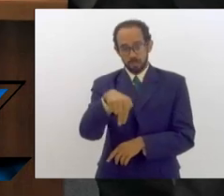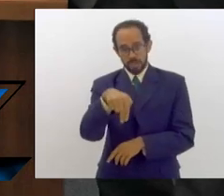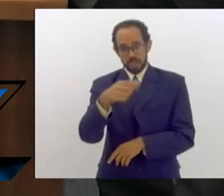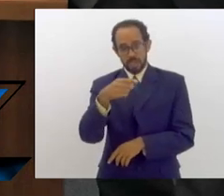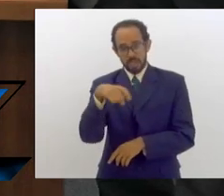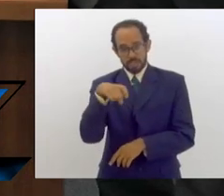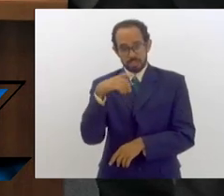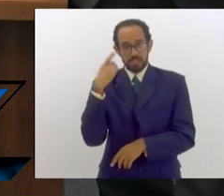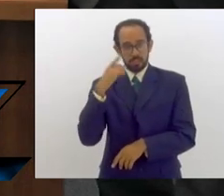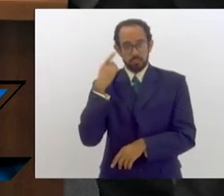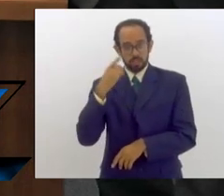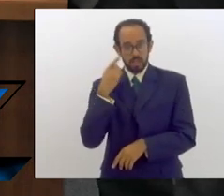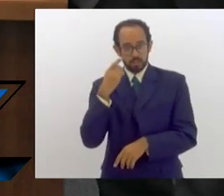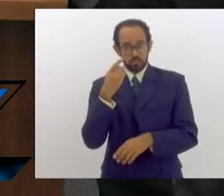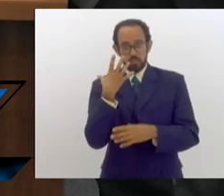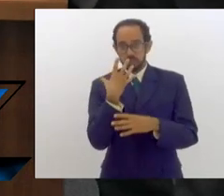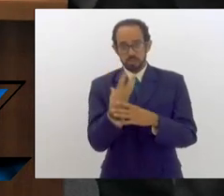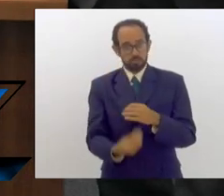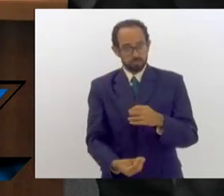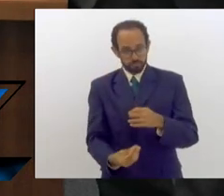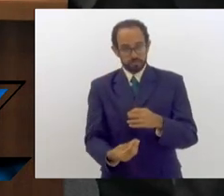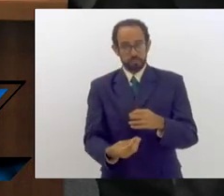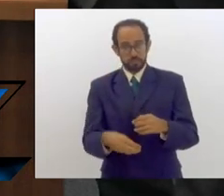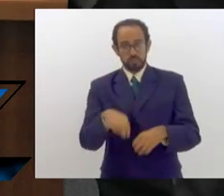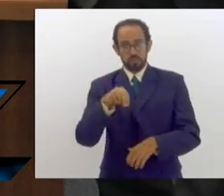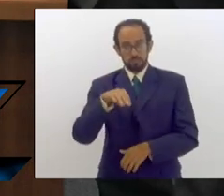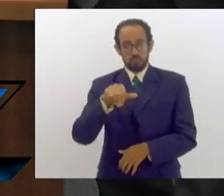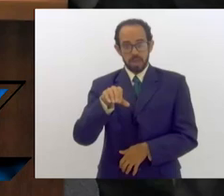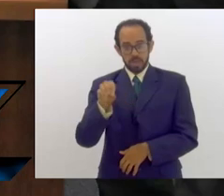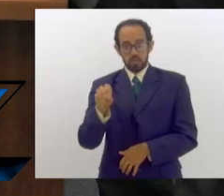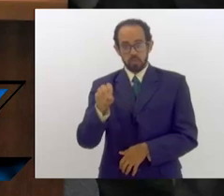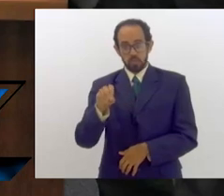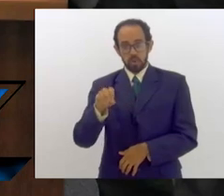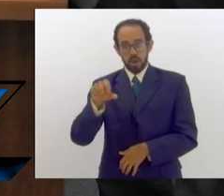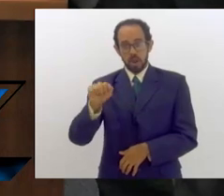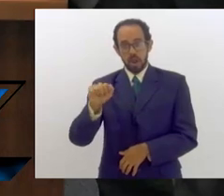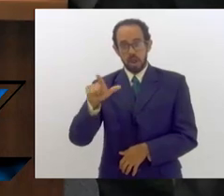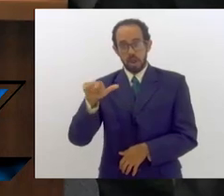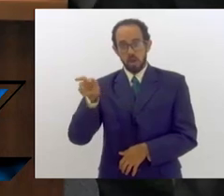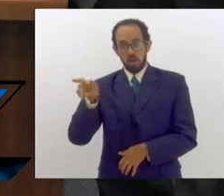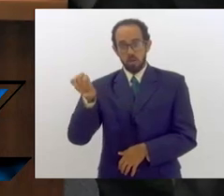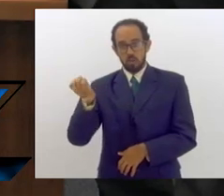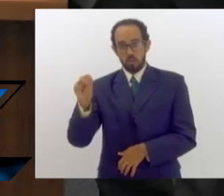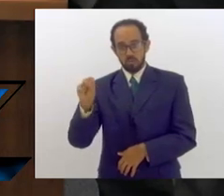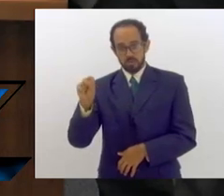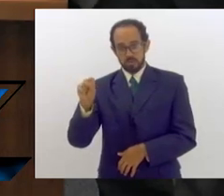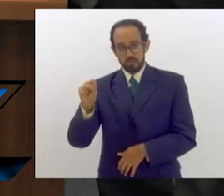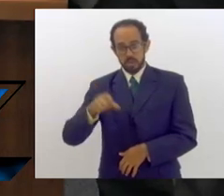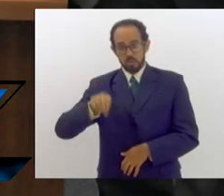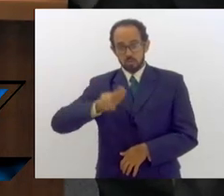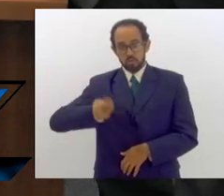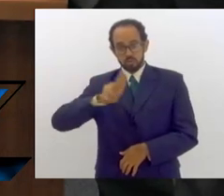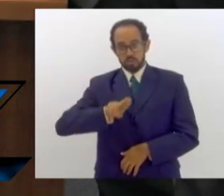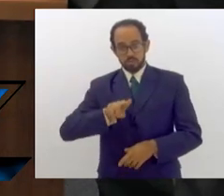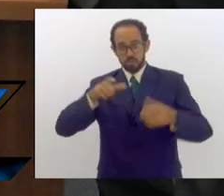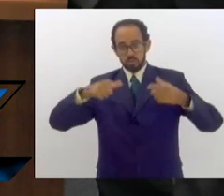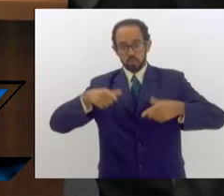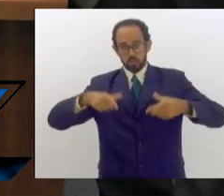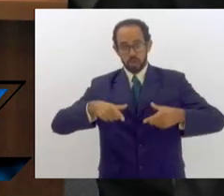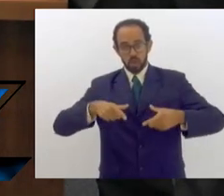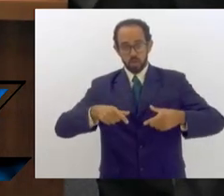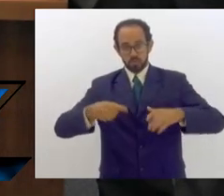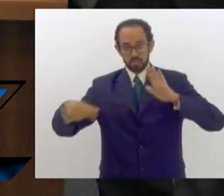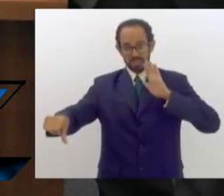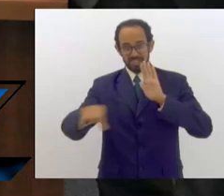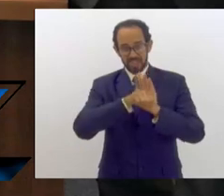e o desaparecimento forçado de Mário Alves a utilização do espaço para a prática de crimes contra a humanidade